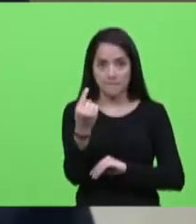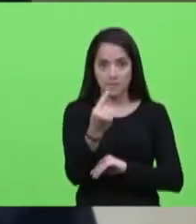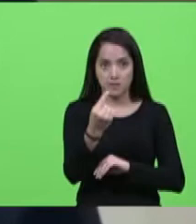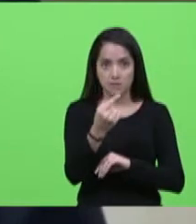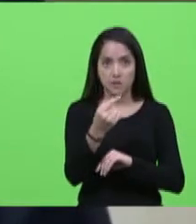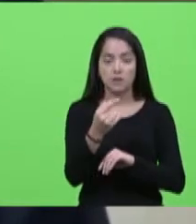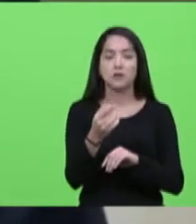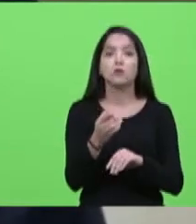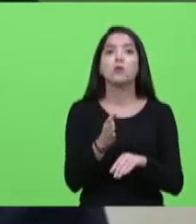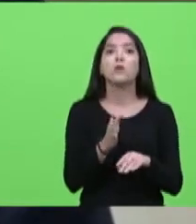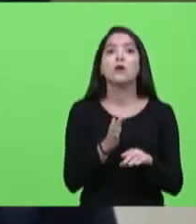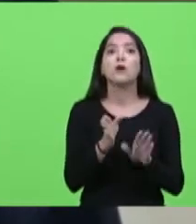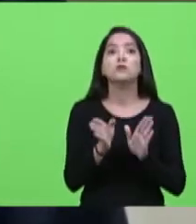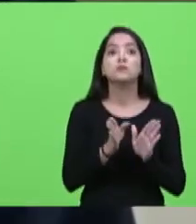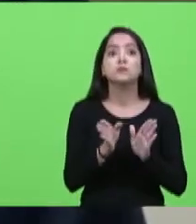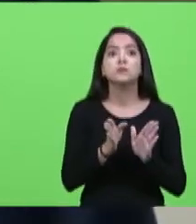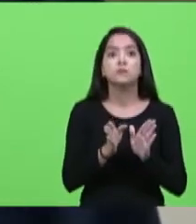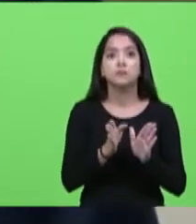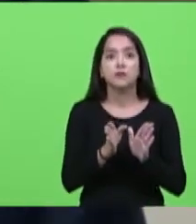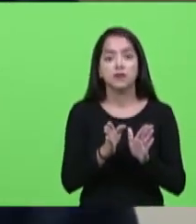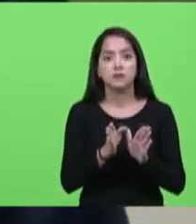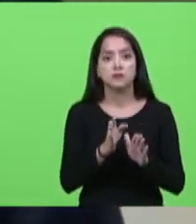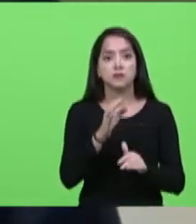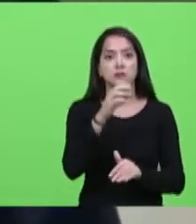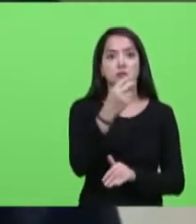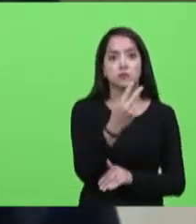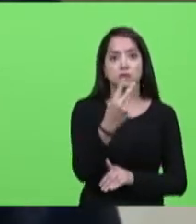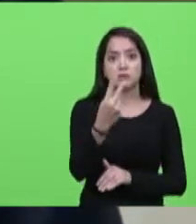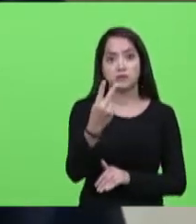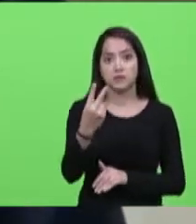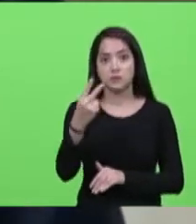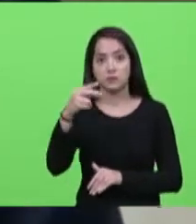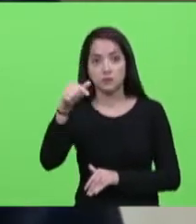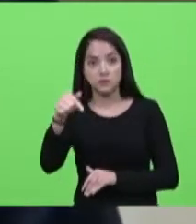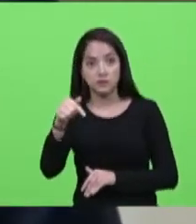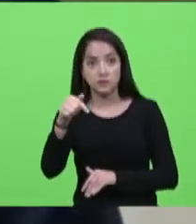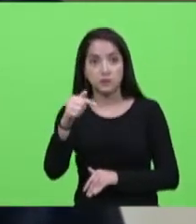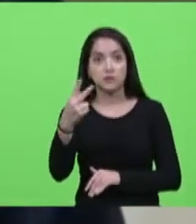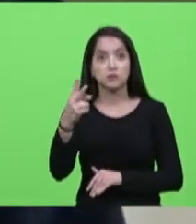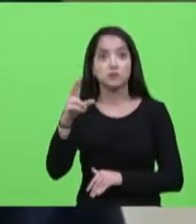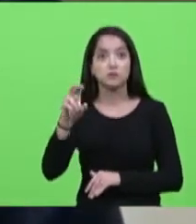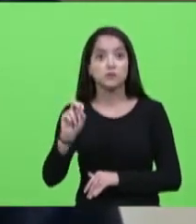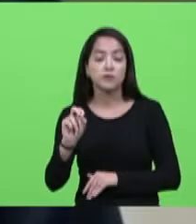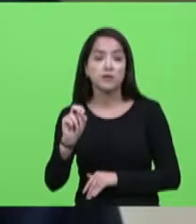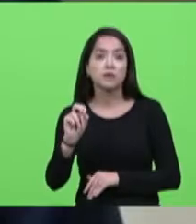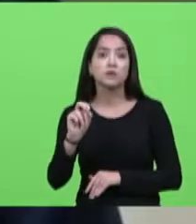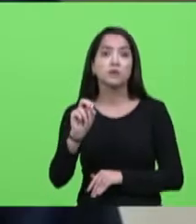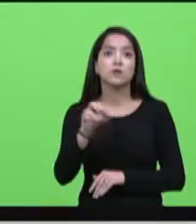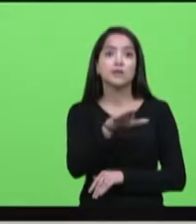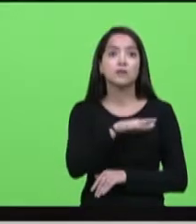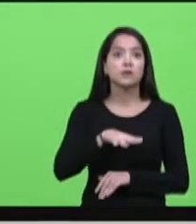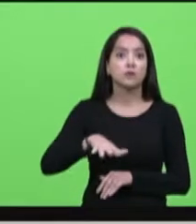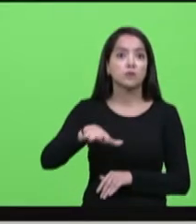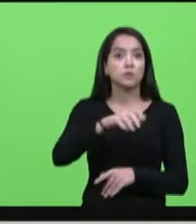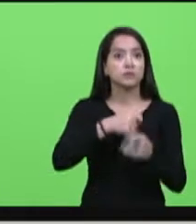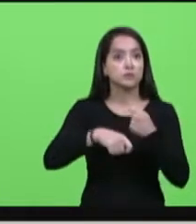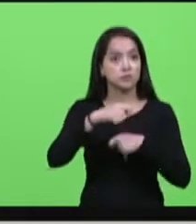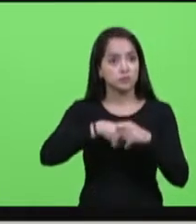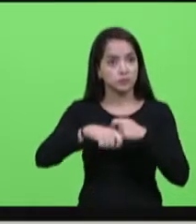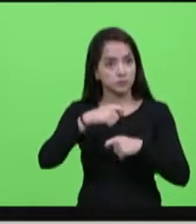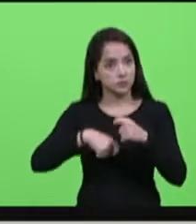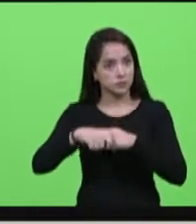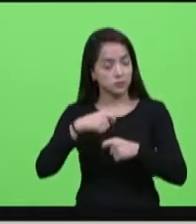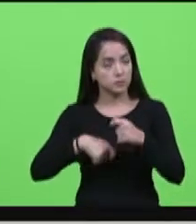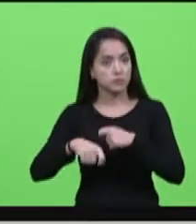admissibilidade da medida provisória 227/2020. Estabelece medidas no âmbito da administração pública